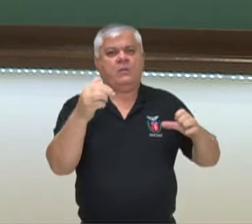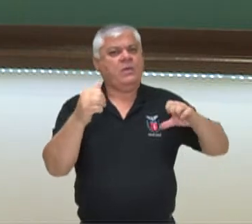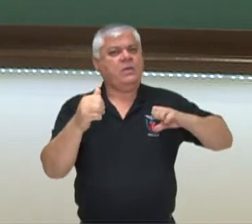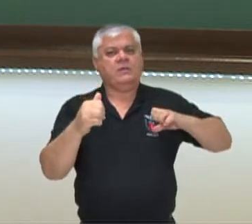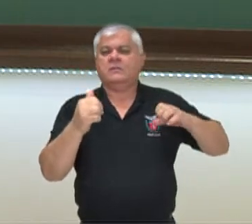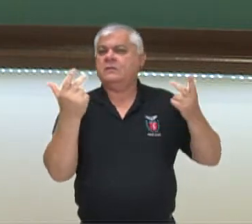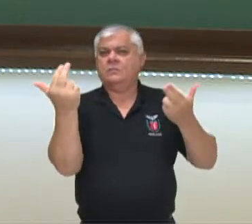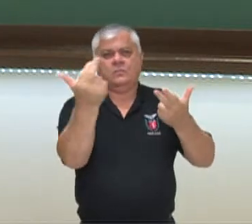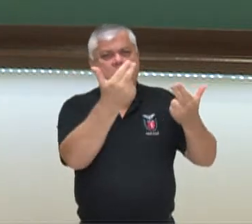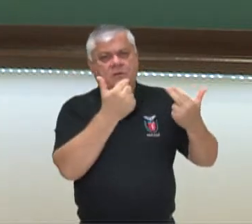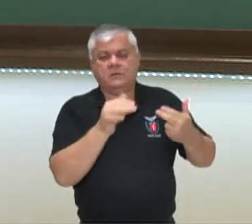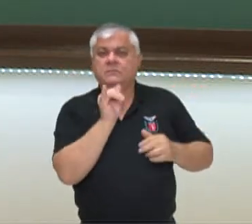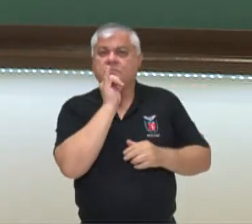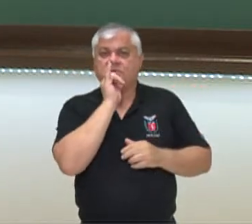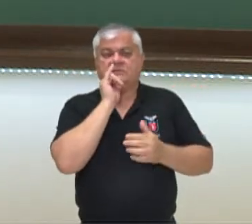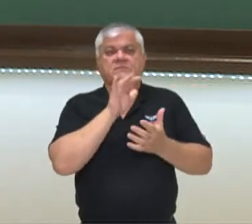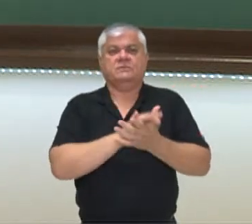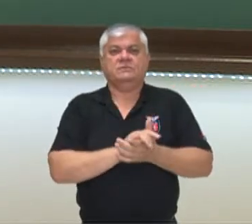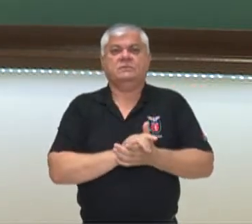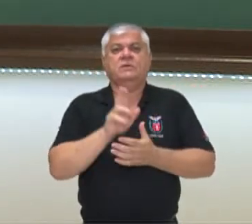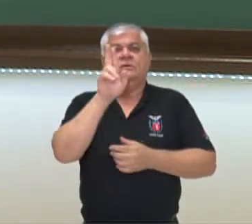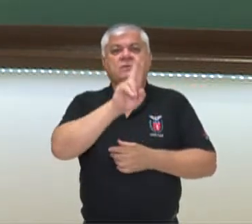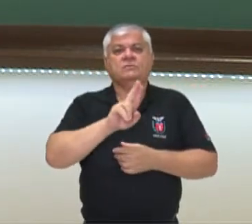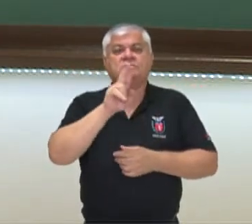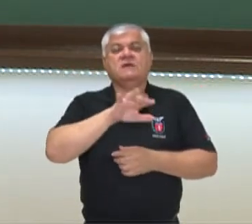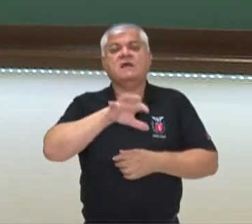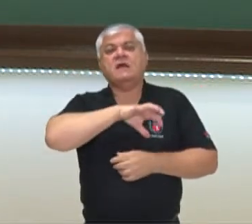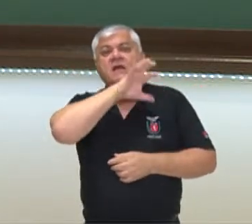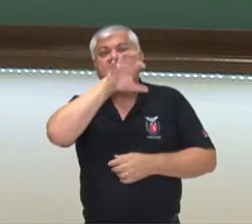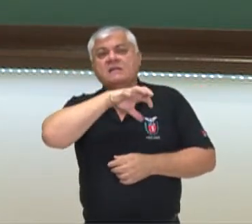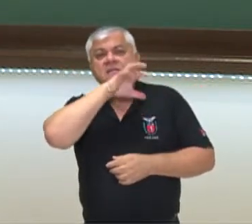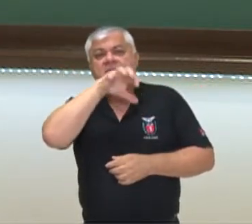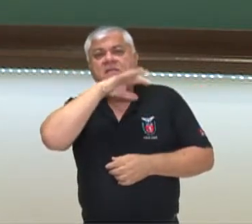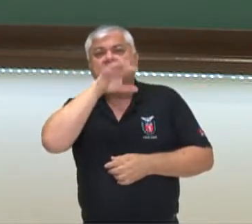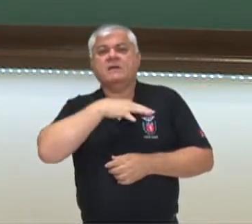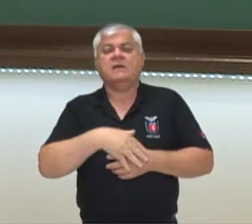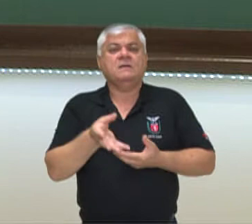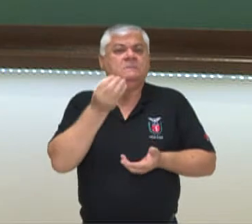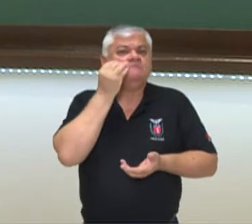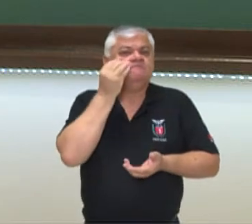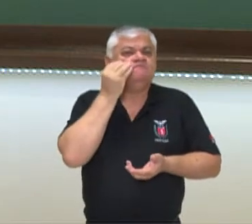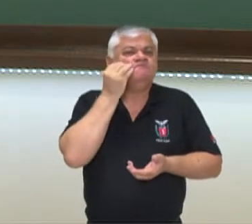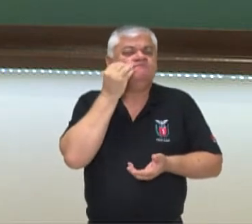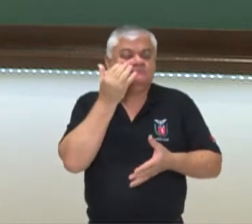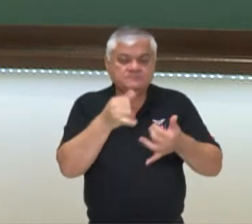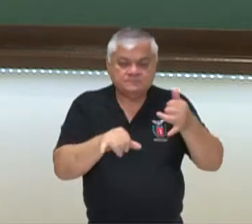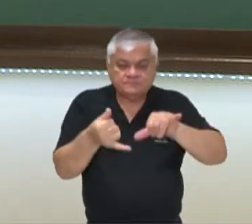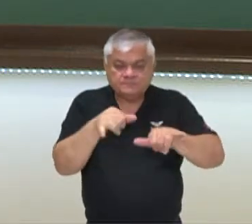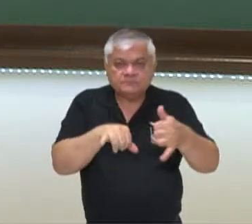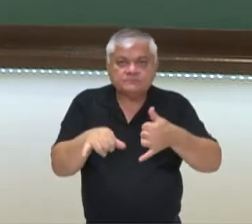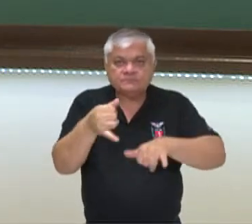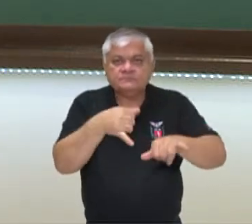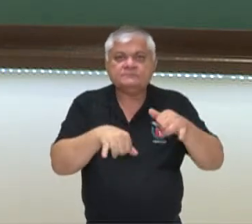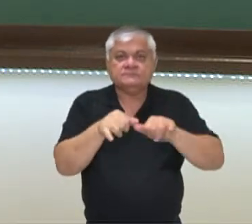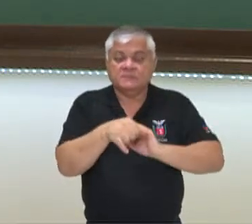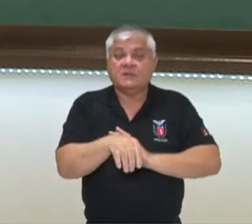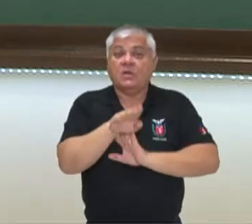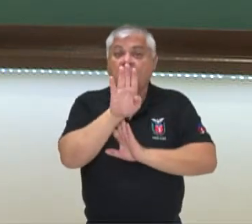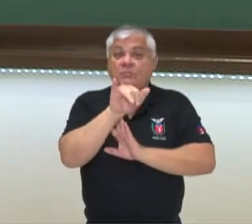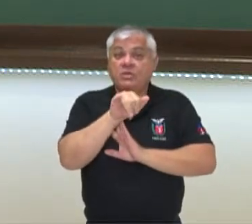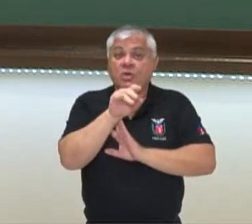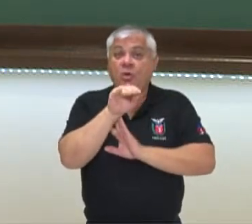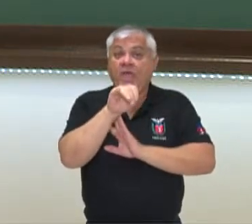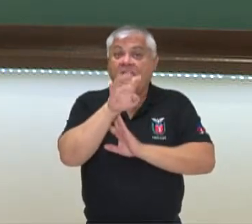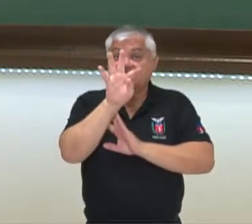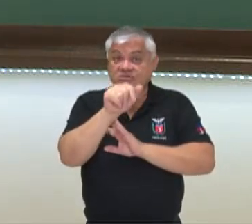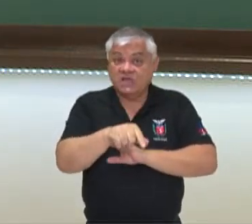mundo. Como, por exemplo, né, utilizar animais para fazer testes, né? Então, a bioética, a ética médica